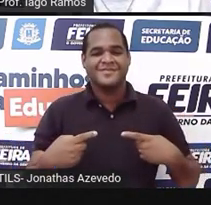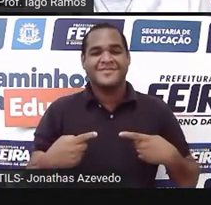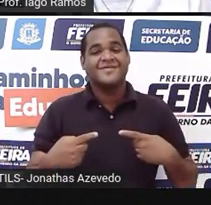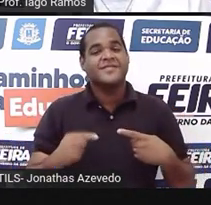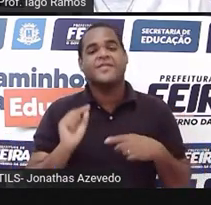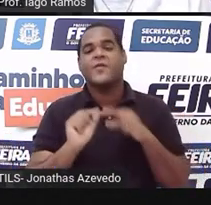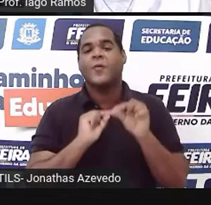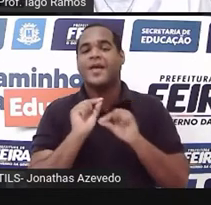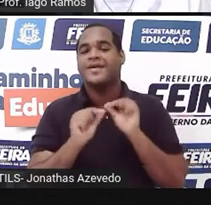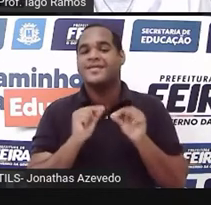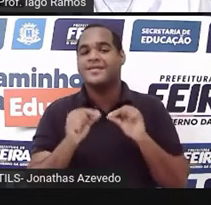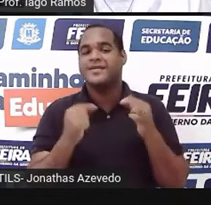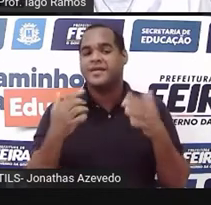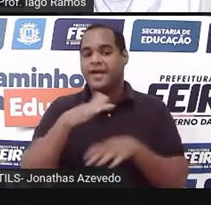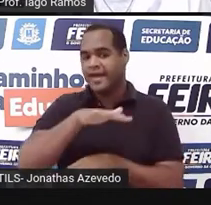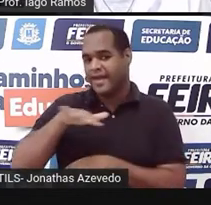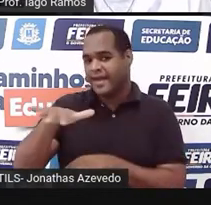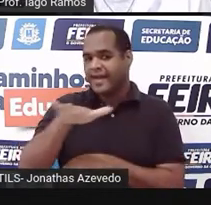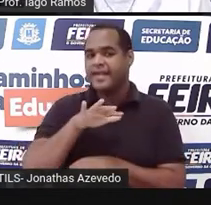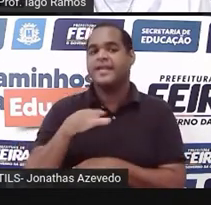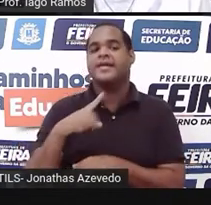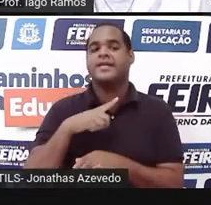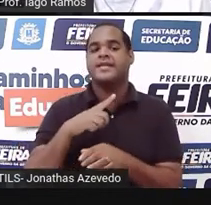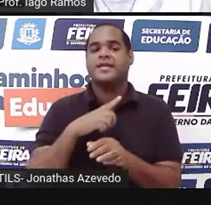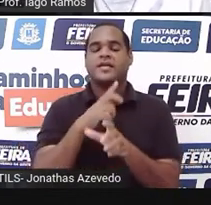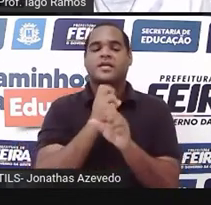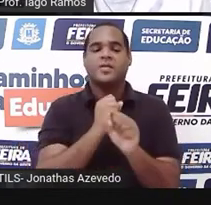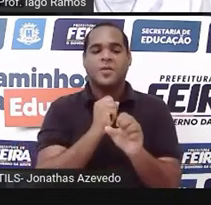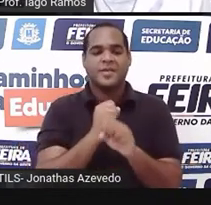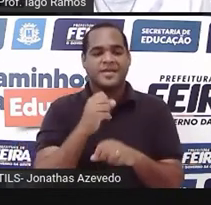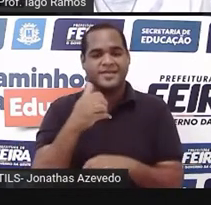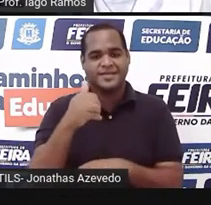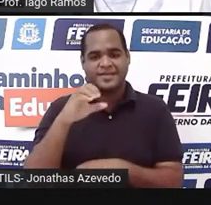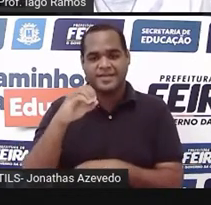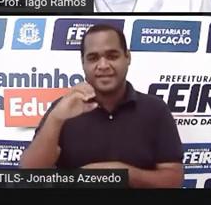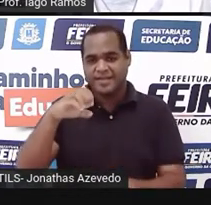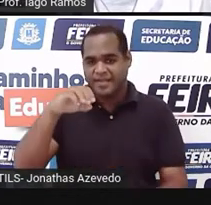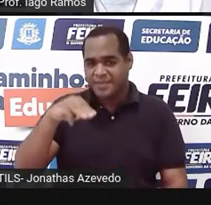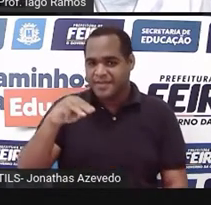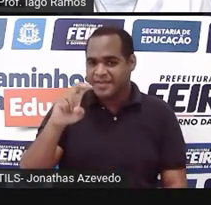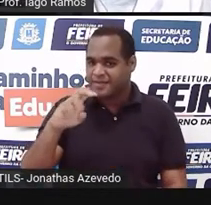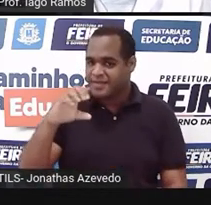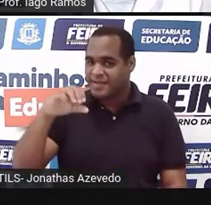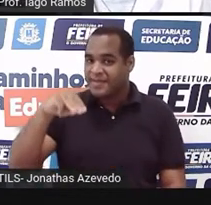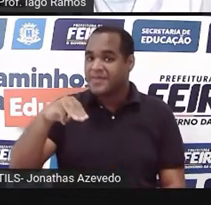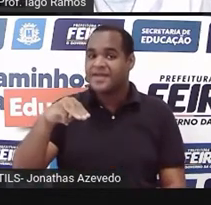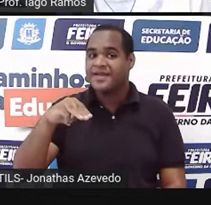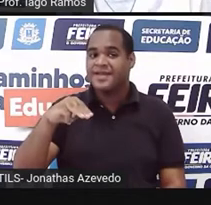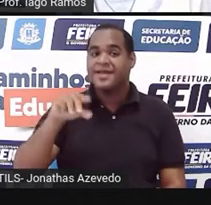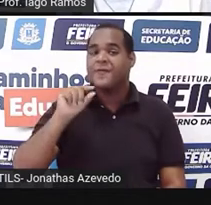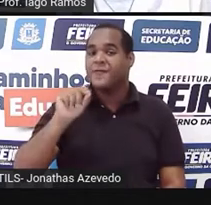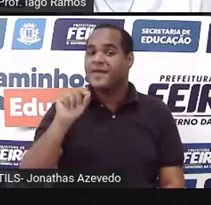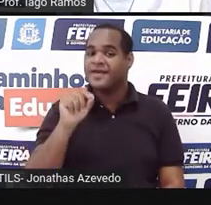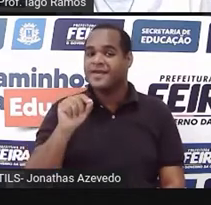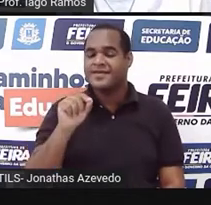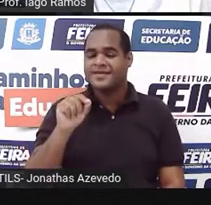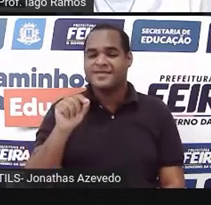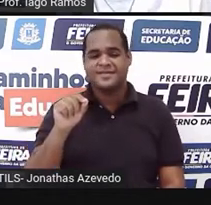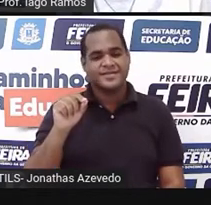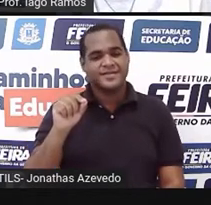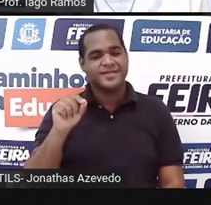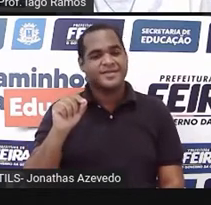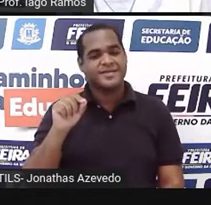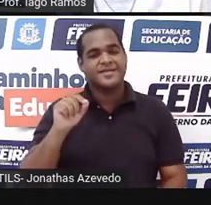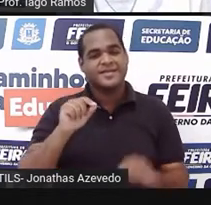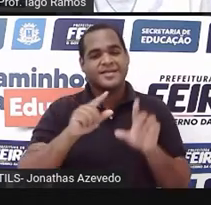qual é a área desse paralelogramo de base 10 centímetros cinco centímetros é o que